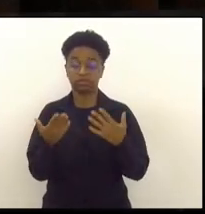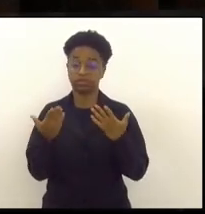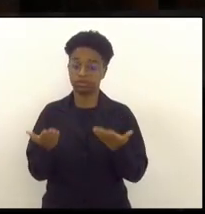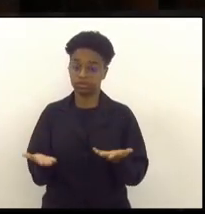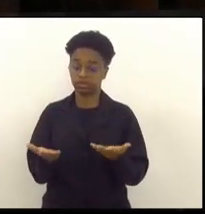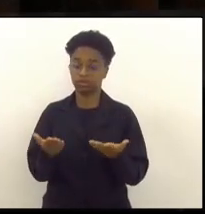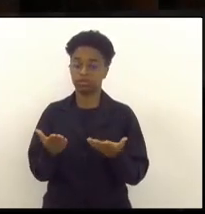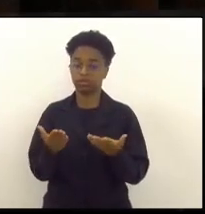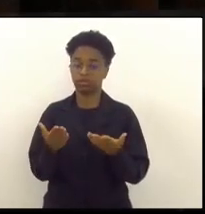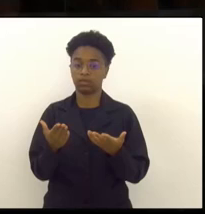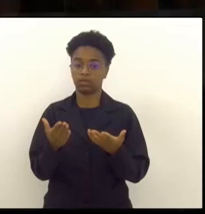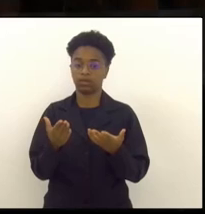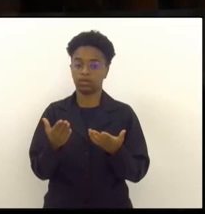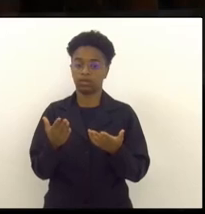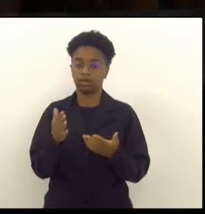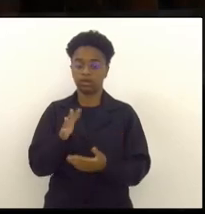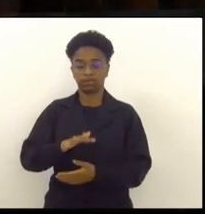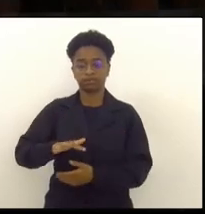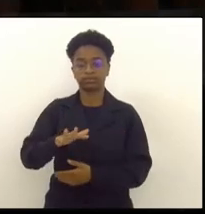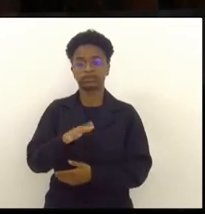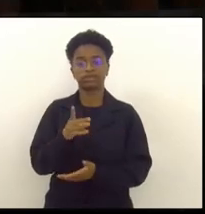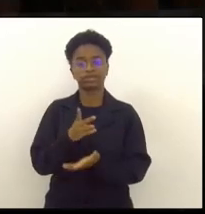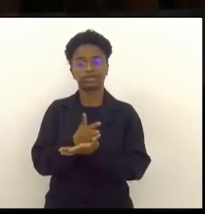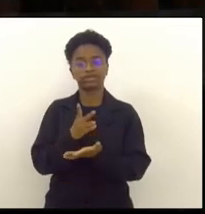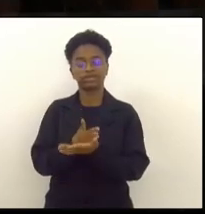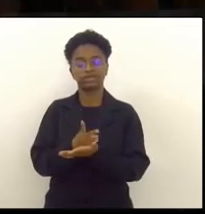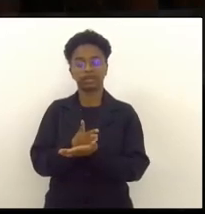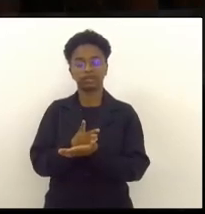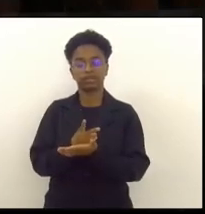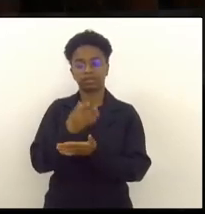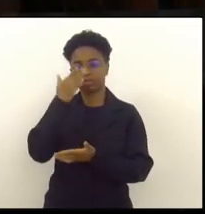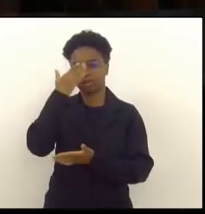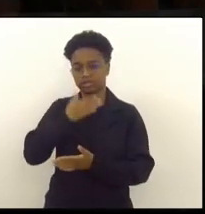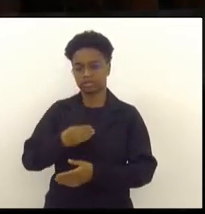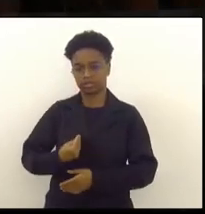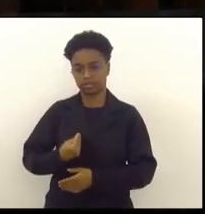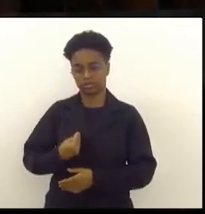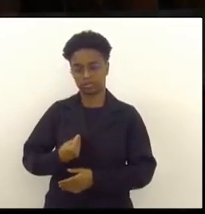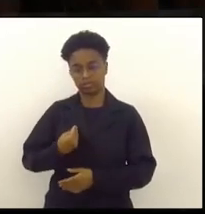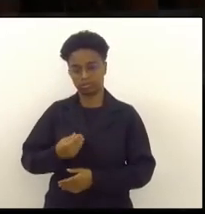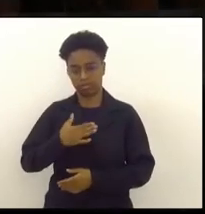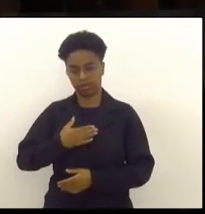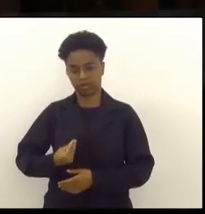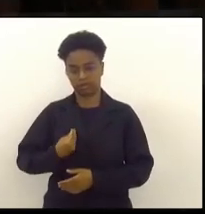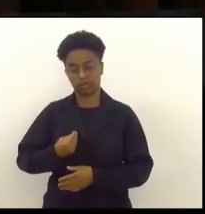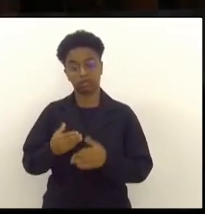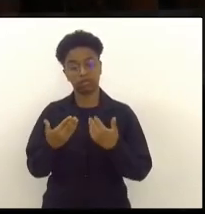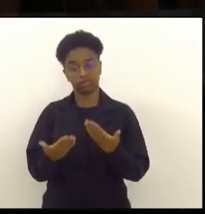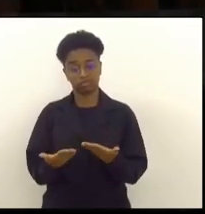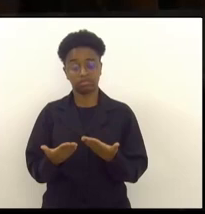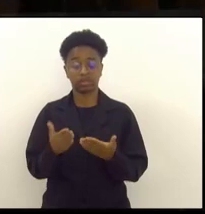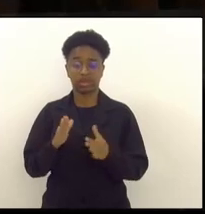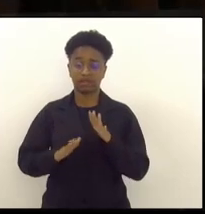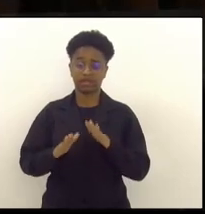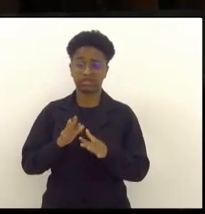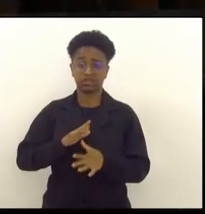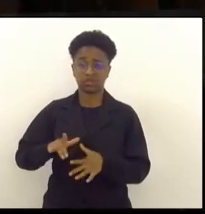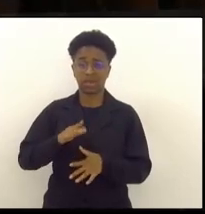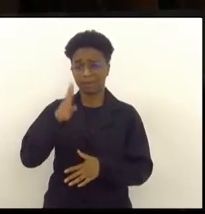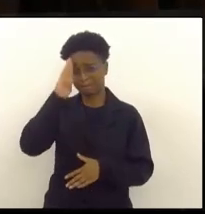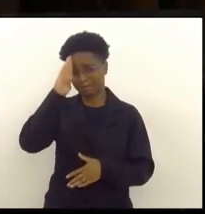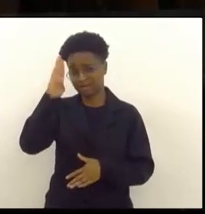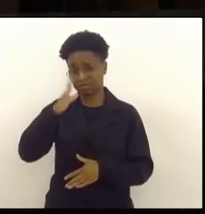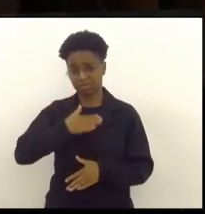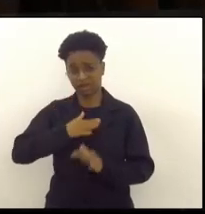essa questão ela sempre está muito presente para mim. Então, ainda que não fosse essencial para